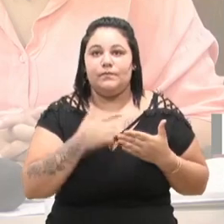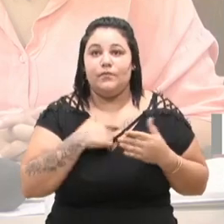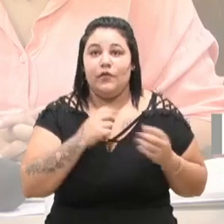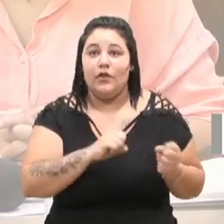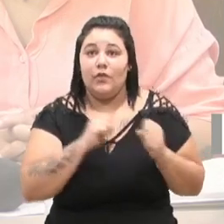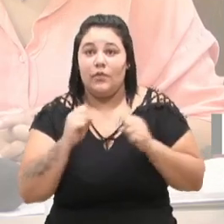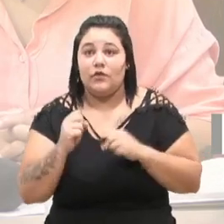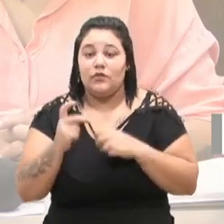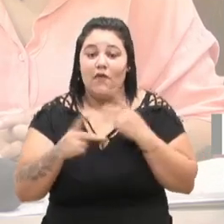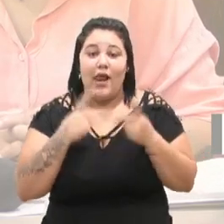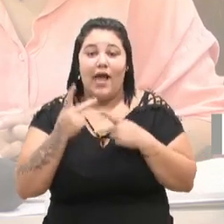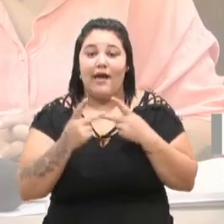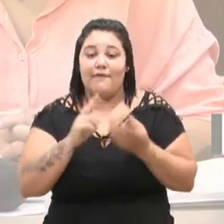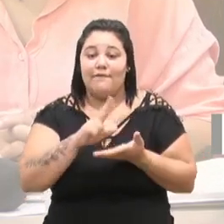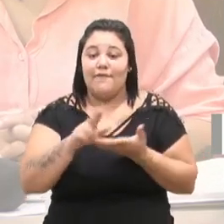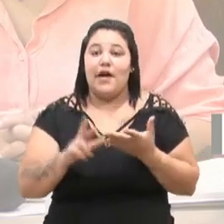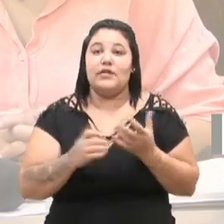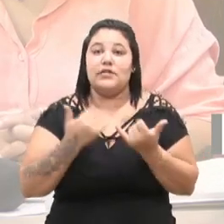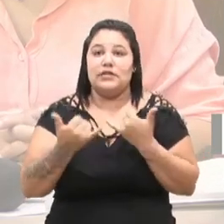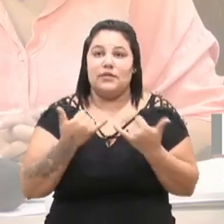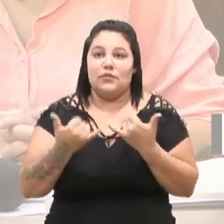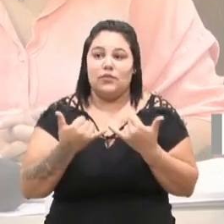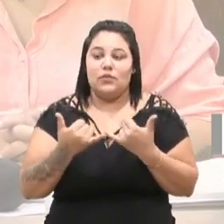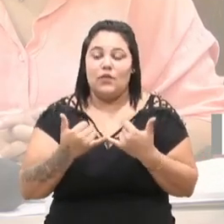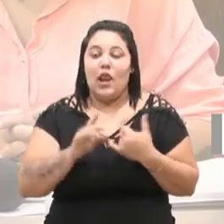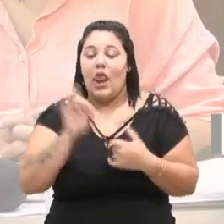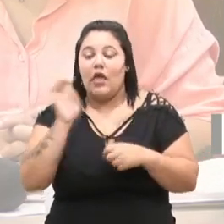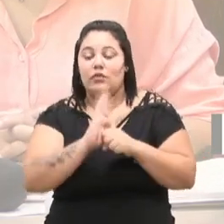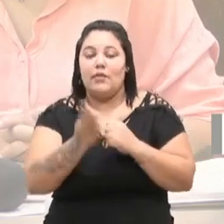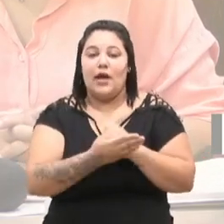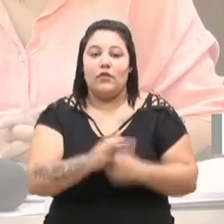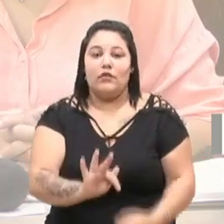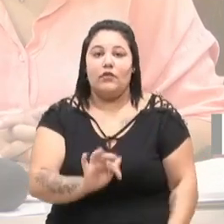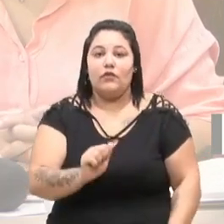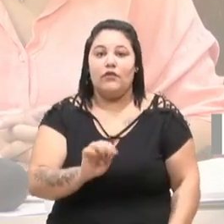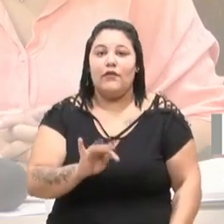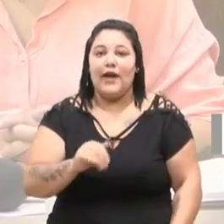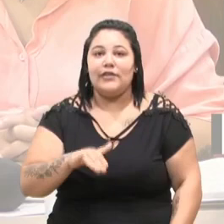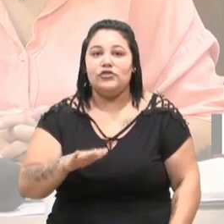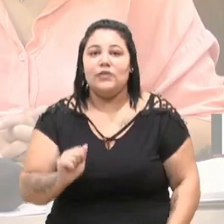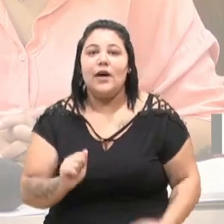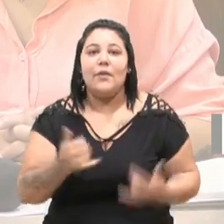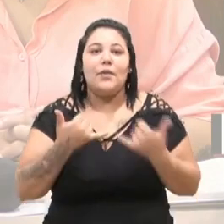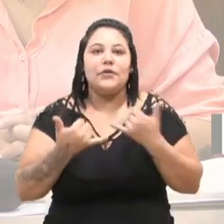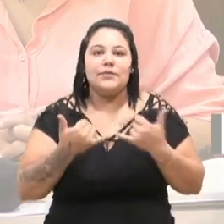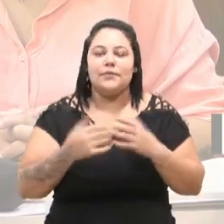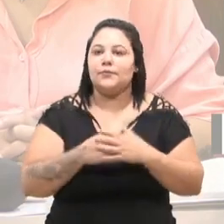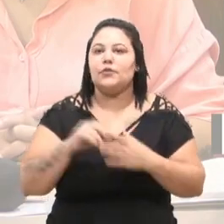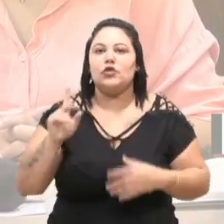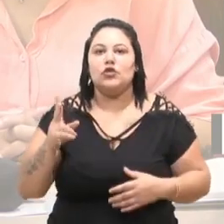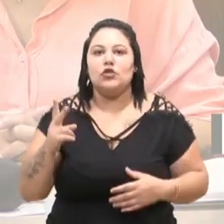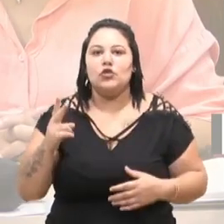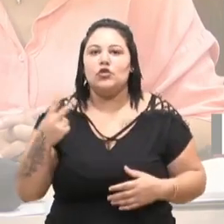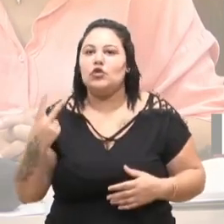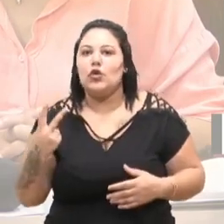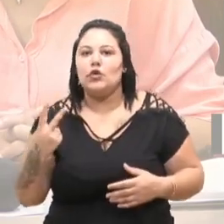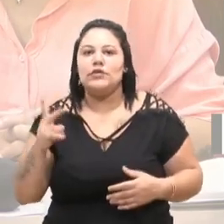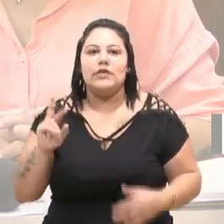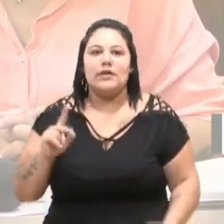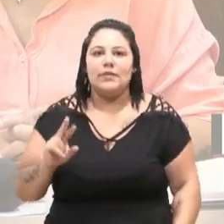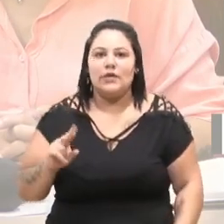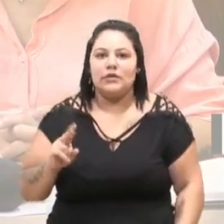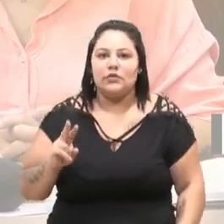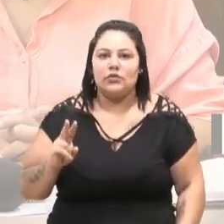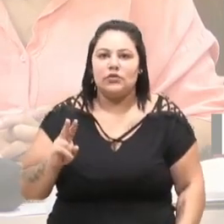citar vários exemplos. Lá no Fátima, por exemplo, uma criança, dois irmãos, né? Um está no